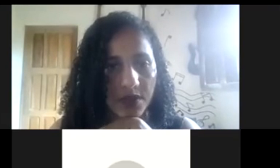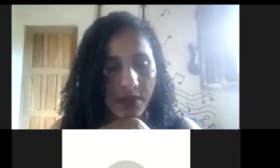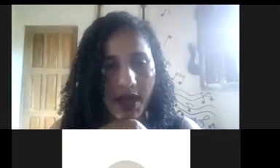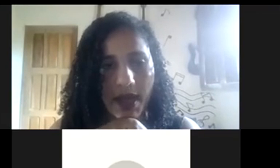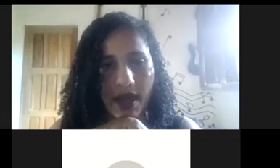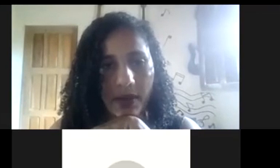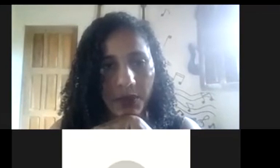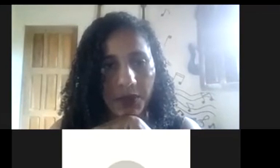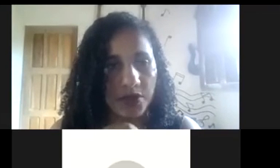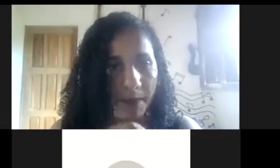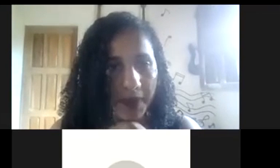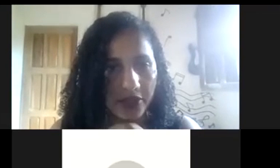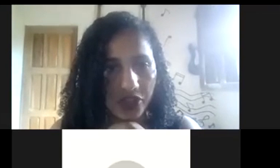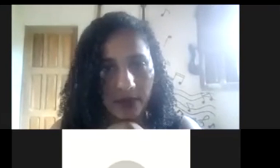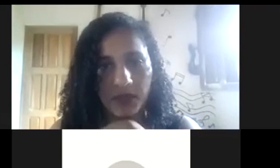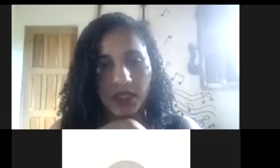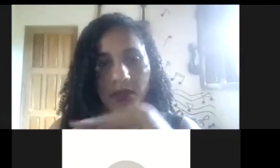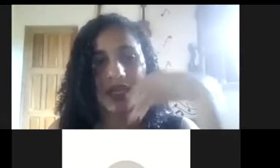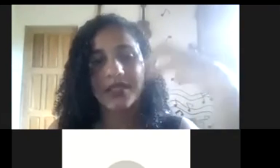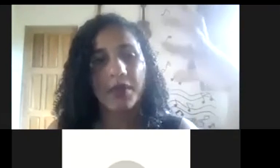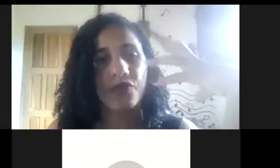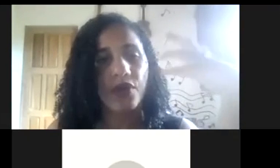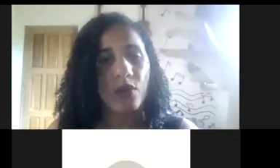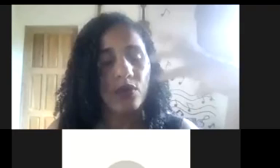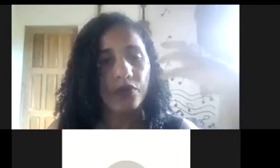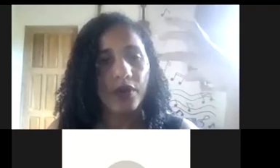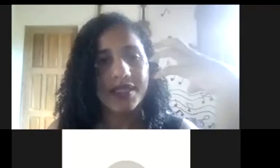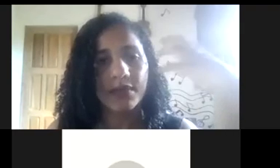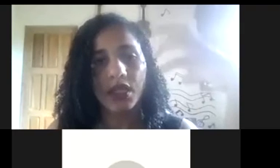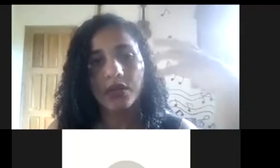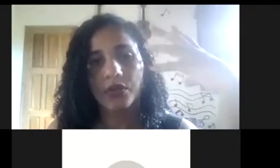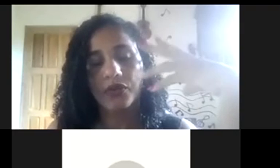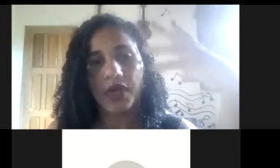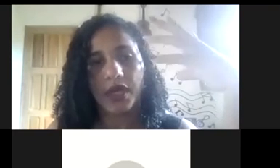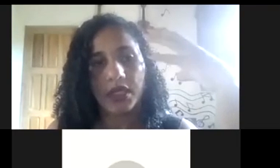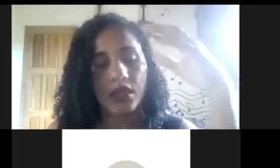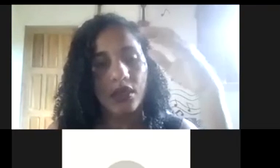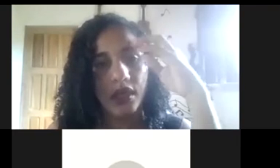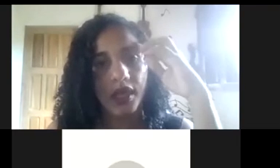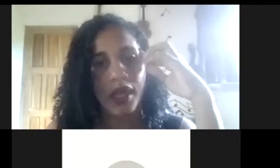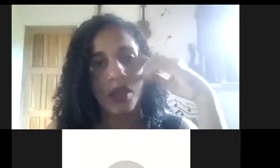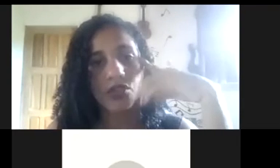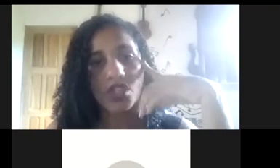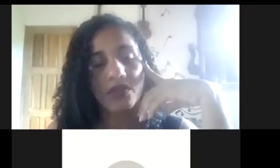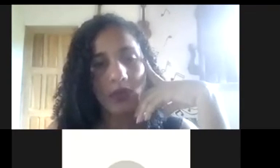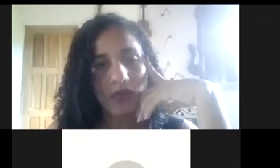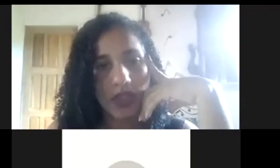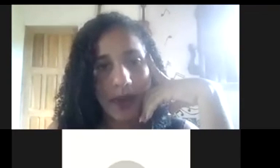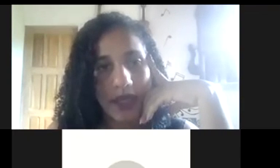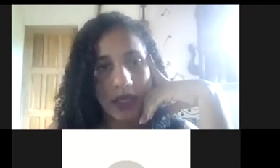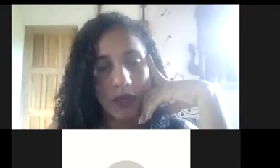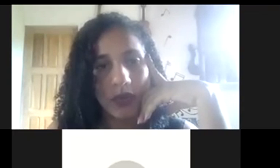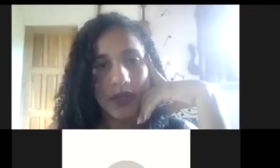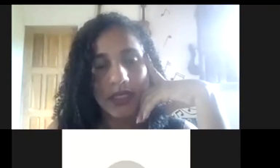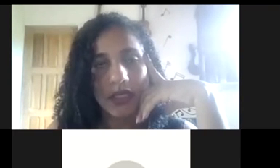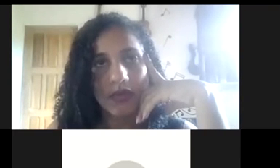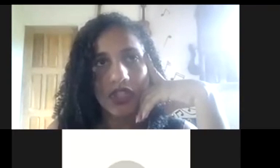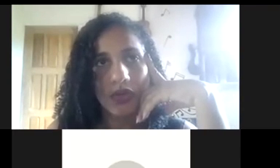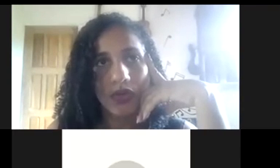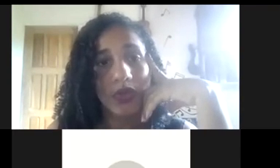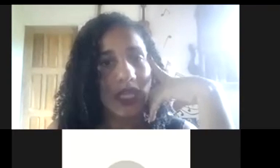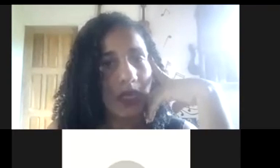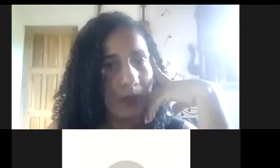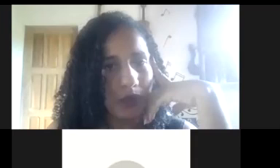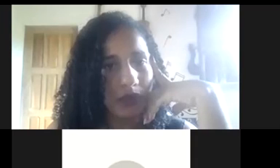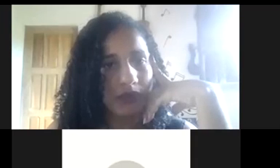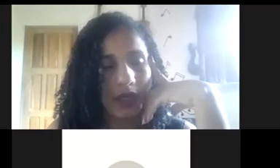de ir para a próxima prática. Que eles também vão assimilando o que foi aqui. Eu tive um feedback muito assim, no